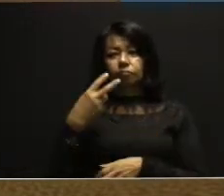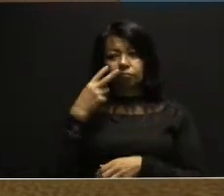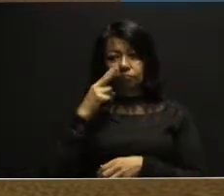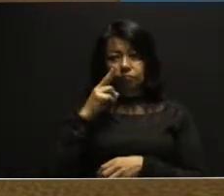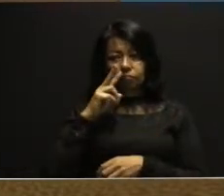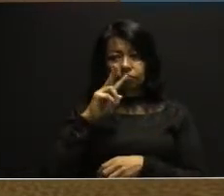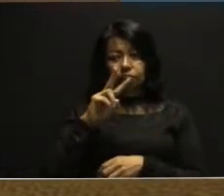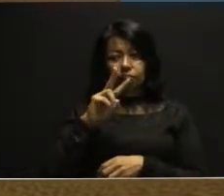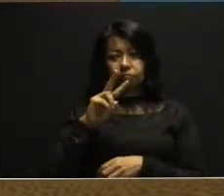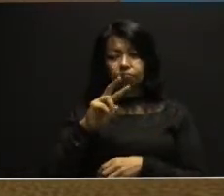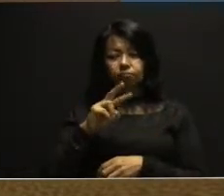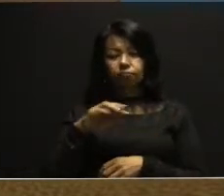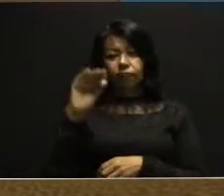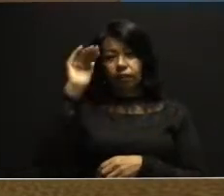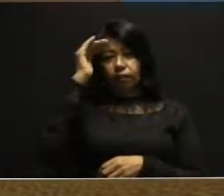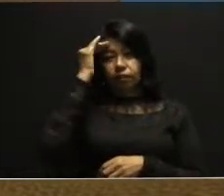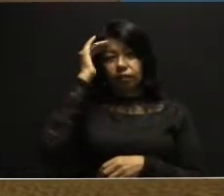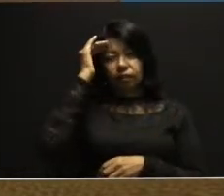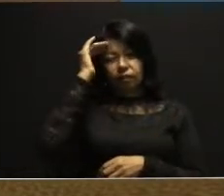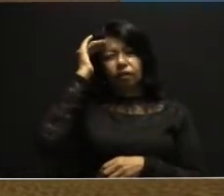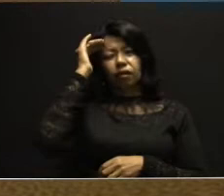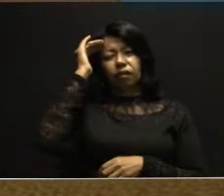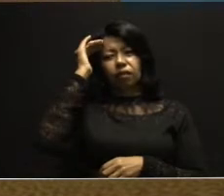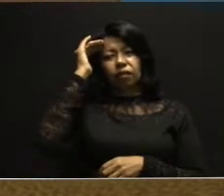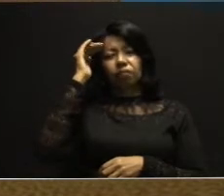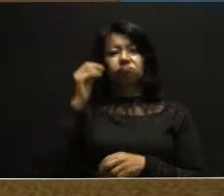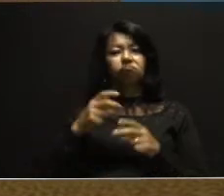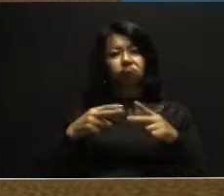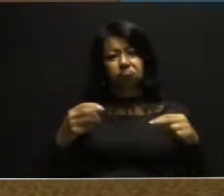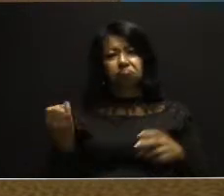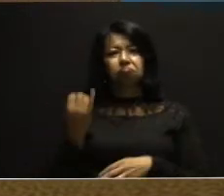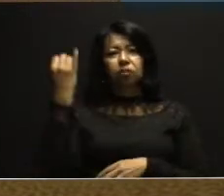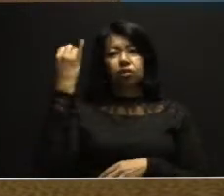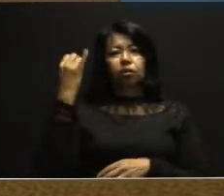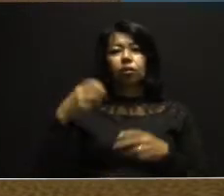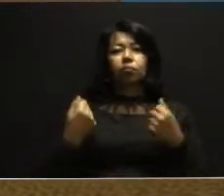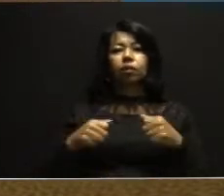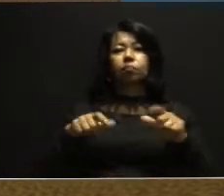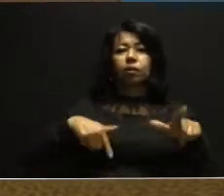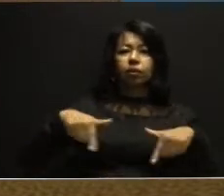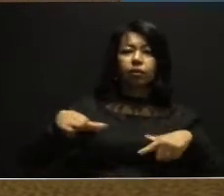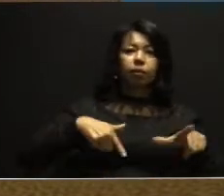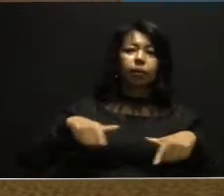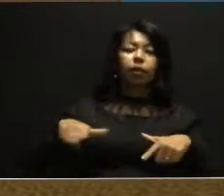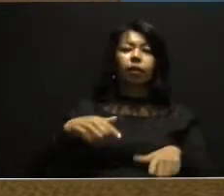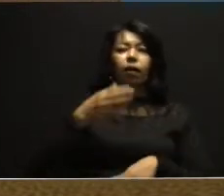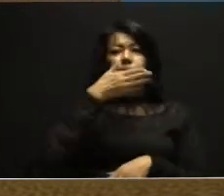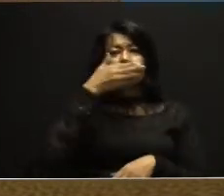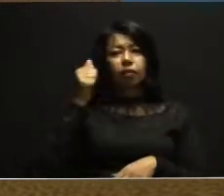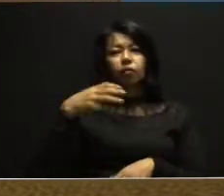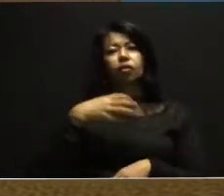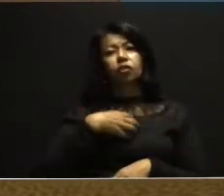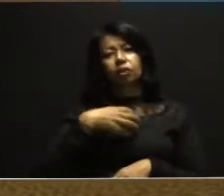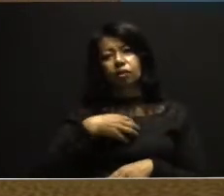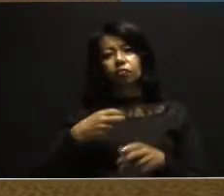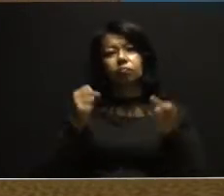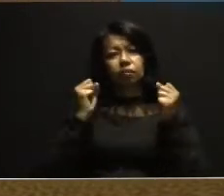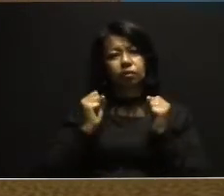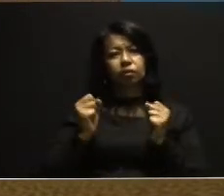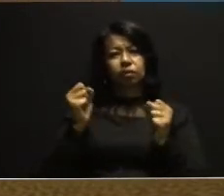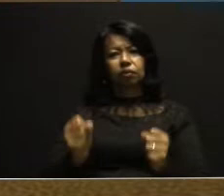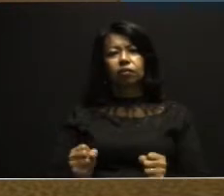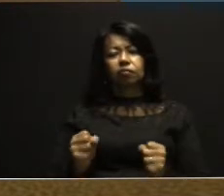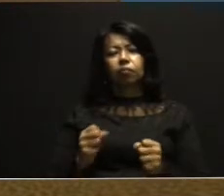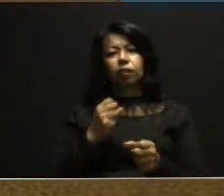também conclusões importantes. Vamos trabalhar da melhor forma possível